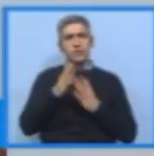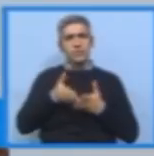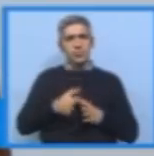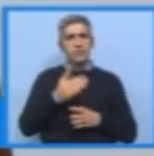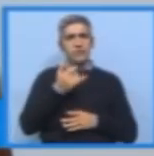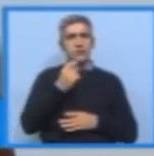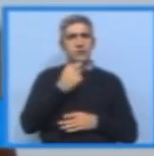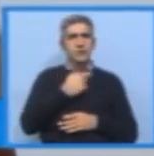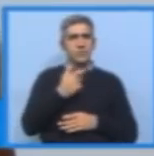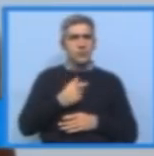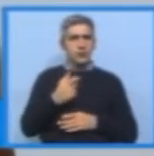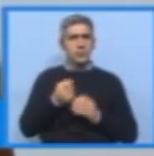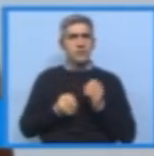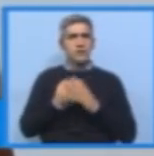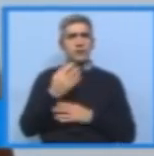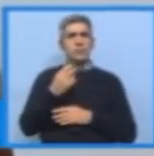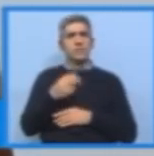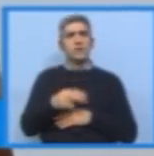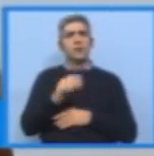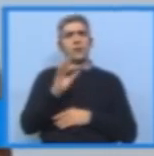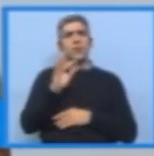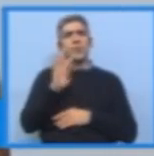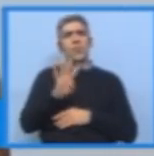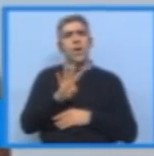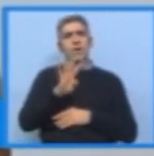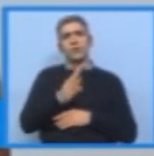de dezembro. Isto foi criado no século IV, quer dizer, portanto,